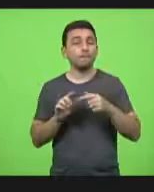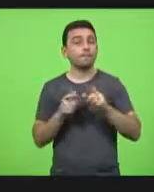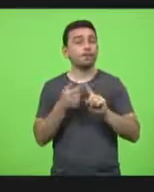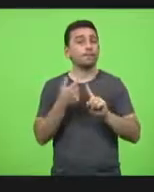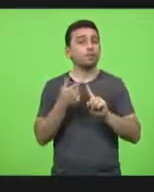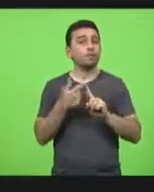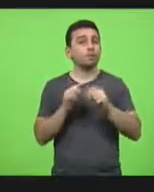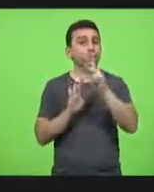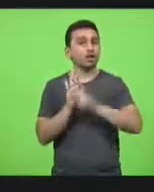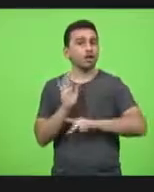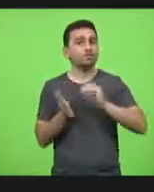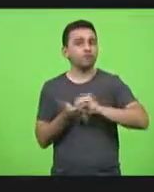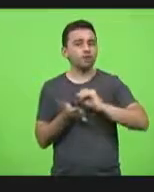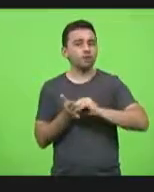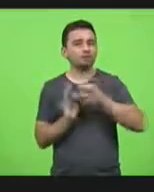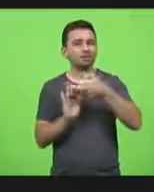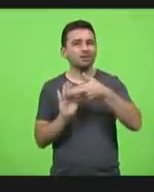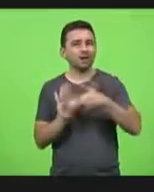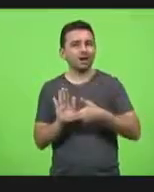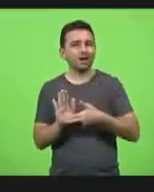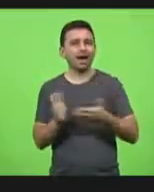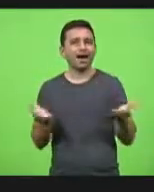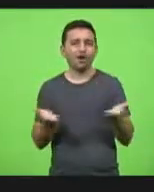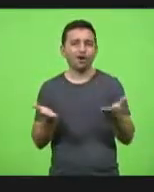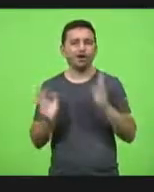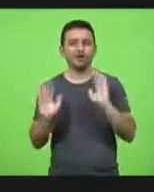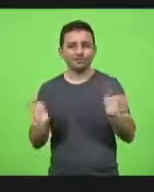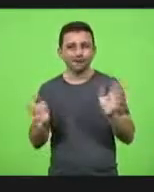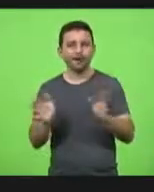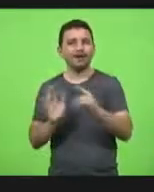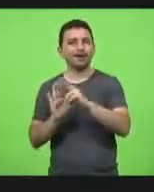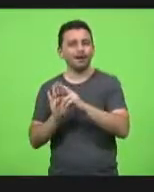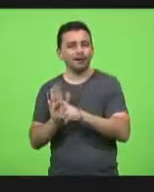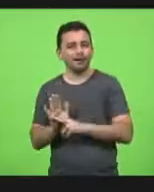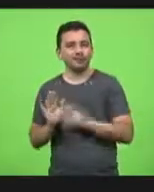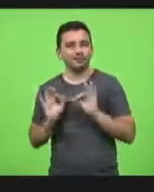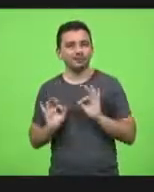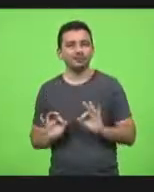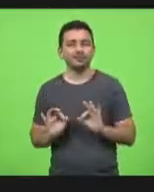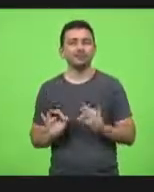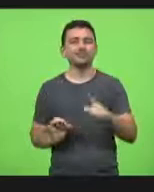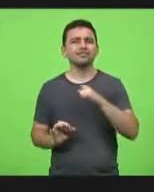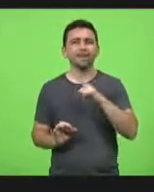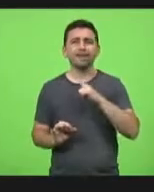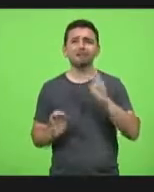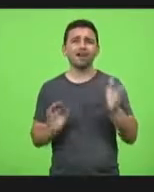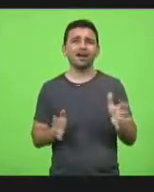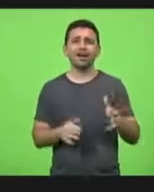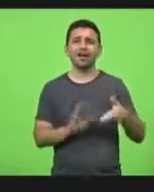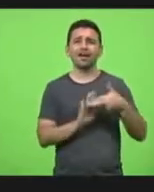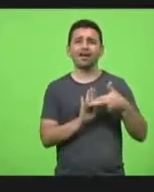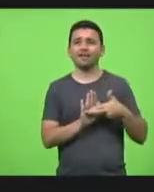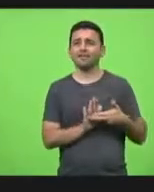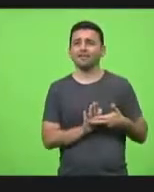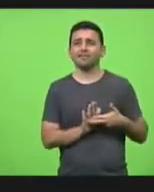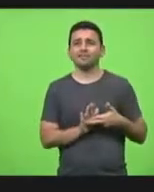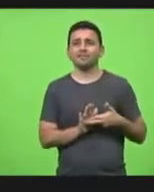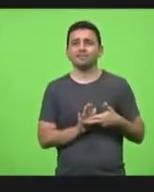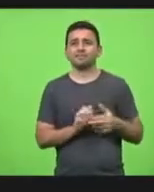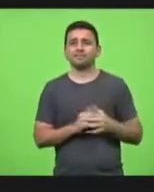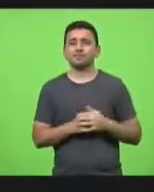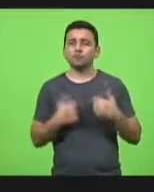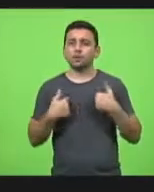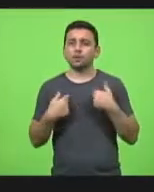faltava normas, né? Então, ali agora já está normatizado. Nesse caso aí, já existe a norma, né? E também eu consigo enxergar ali